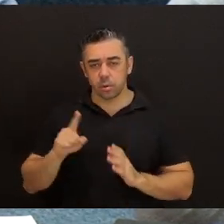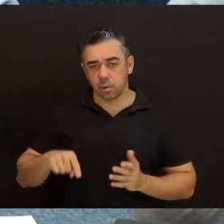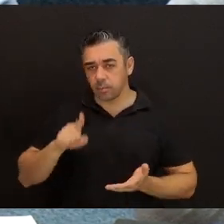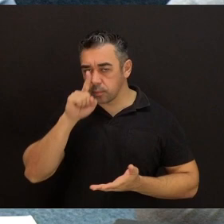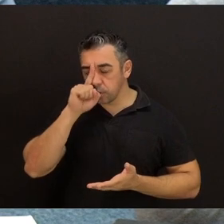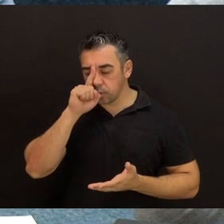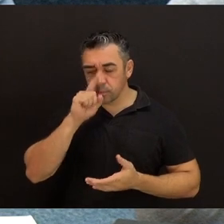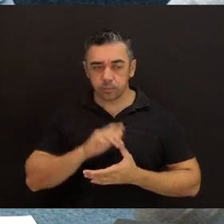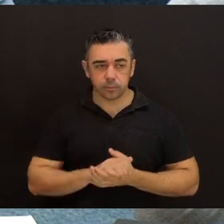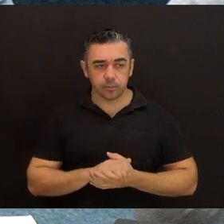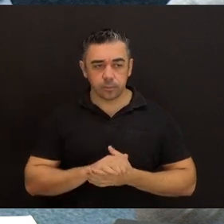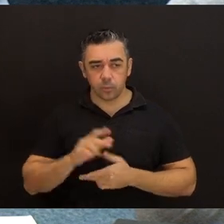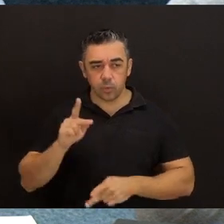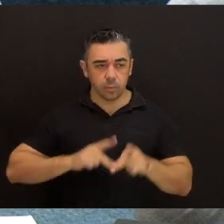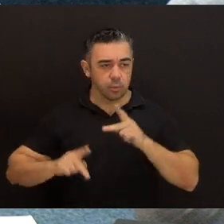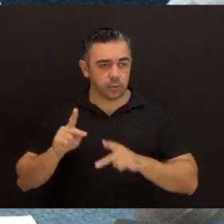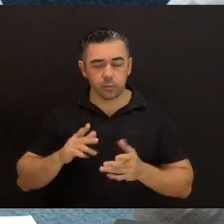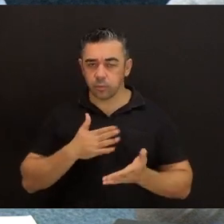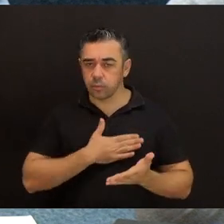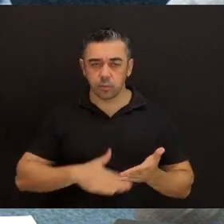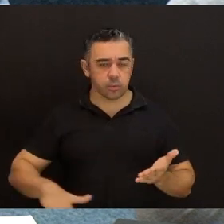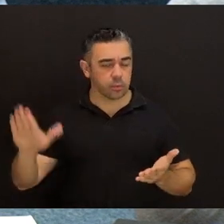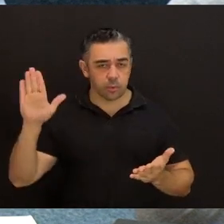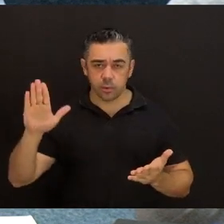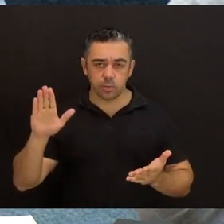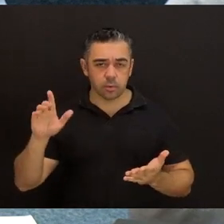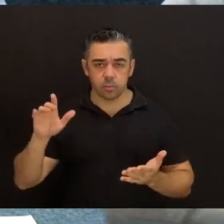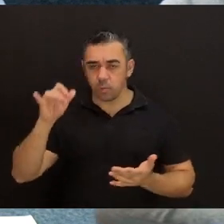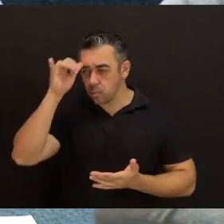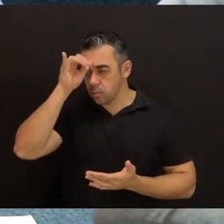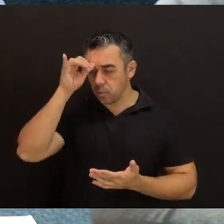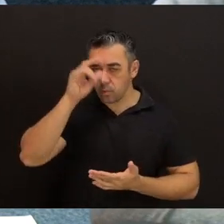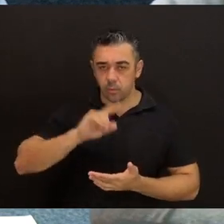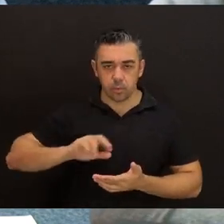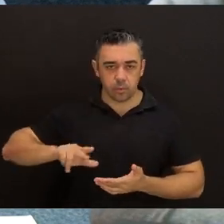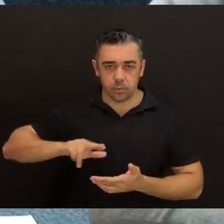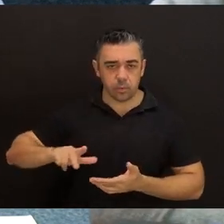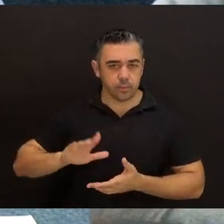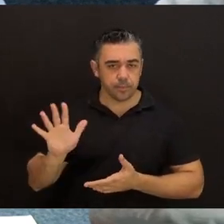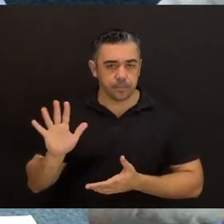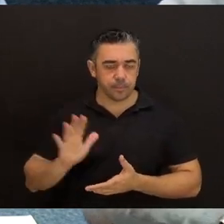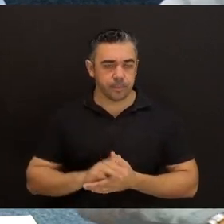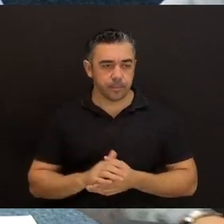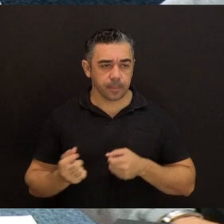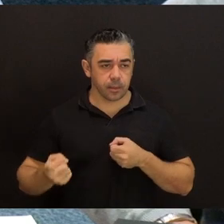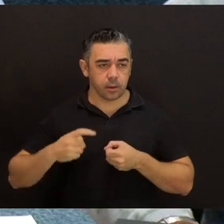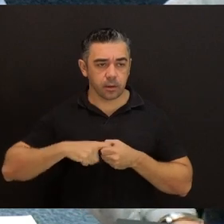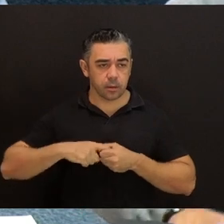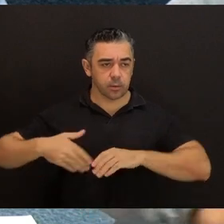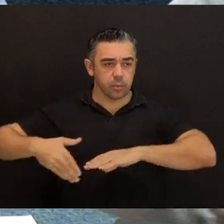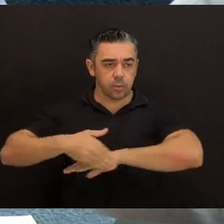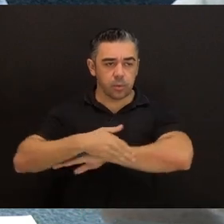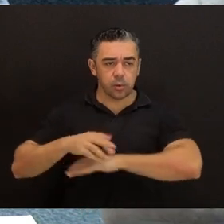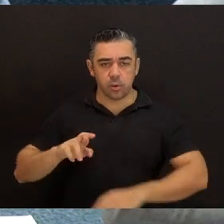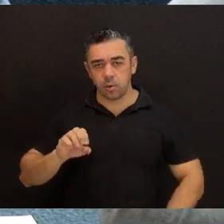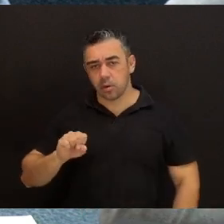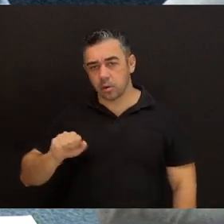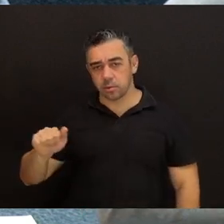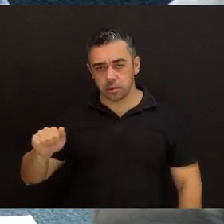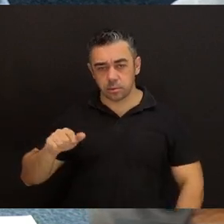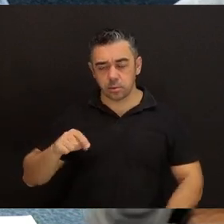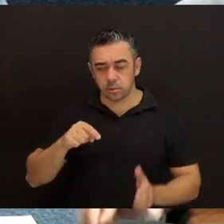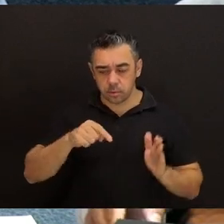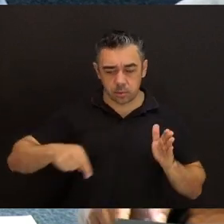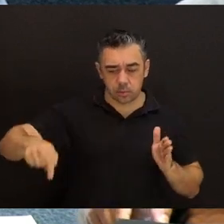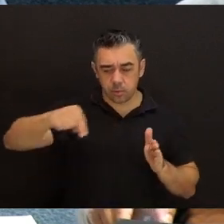o povo não gosta disso O povo não é bobinho né Então mas volta da Rua das Rosas tem a rotatória ali da